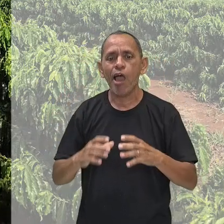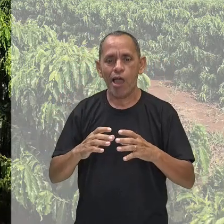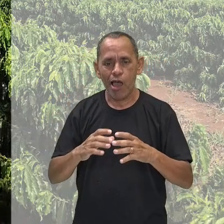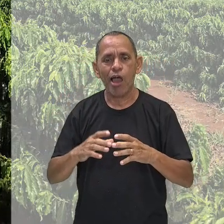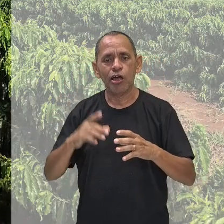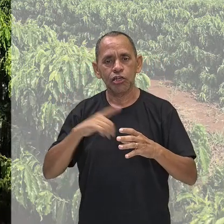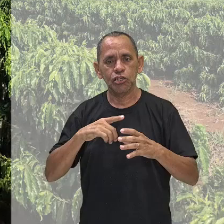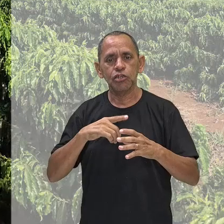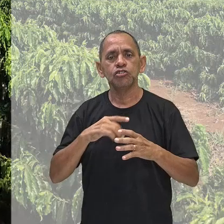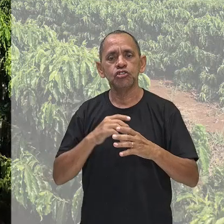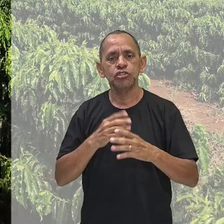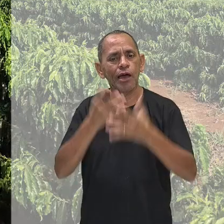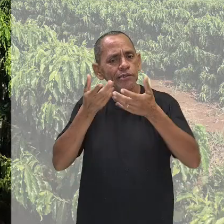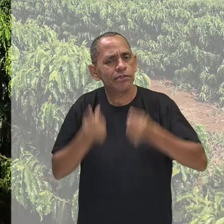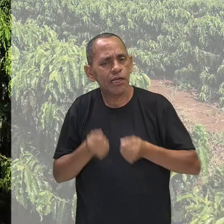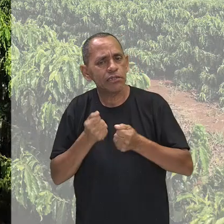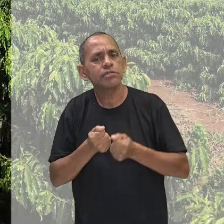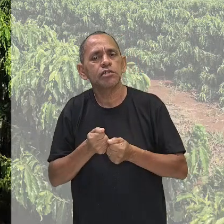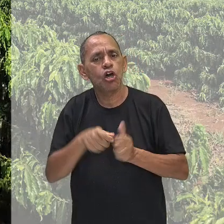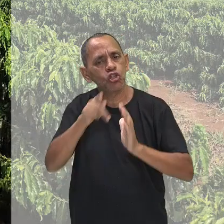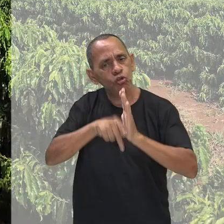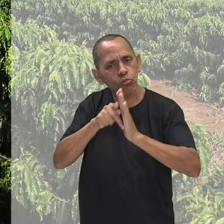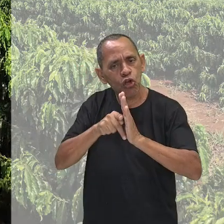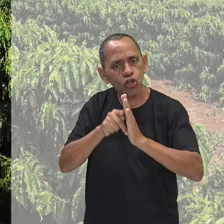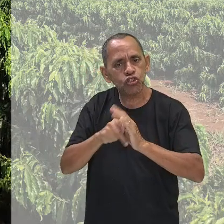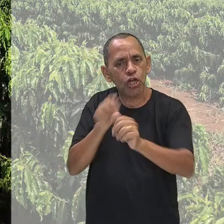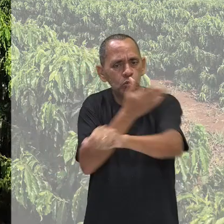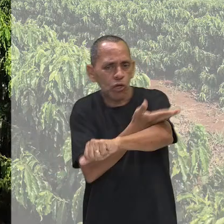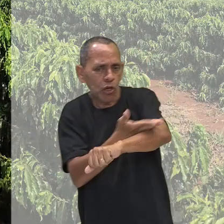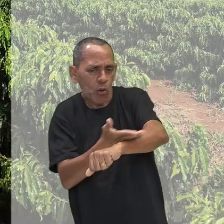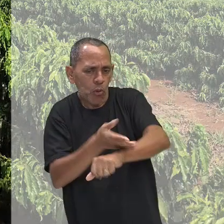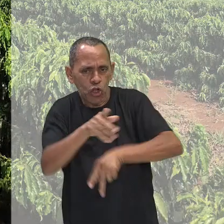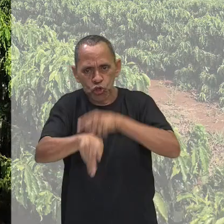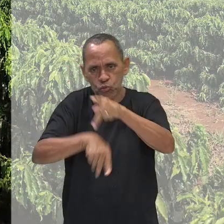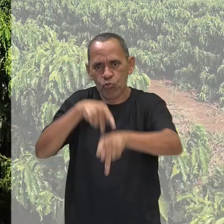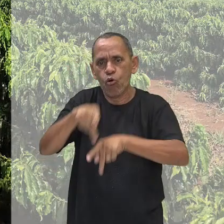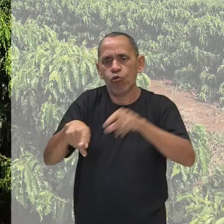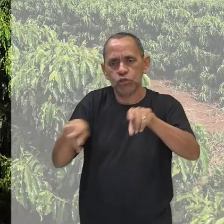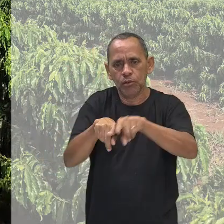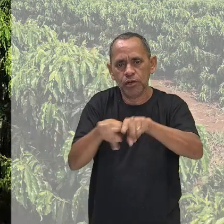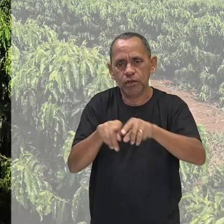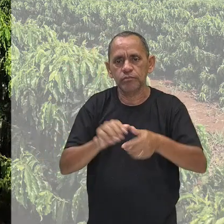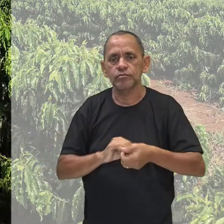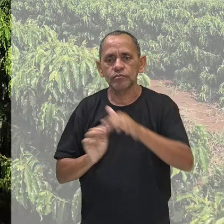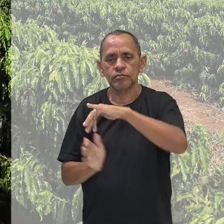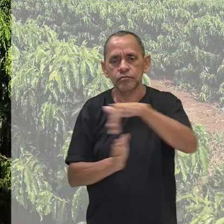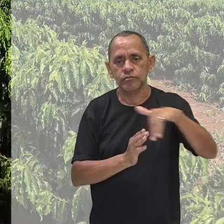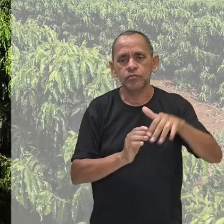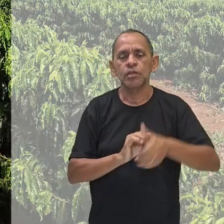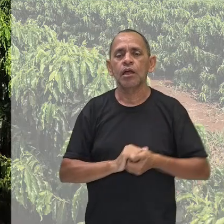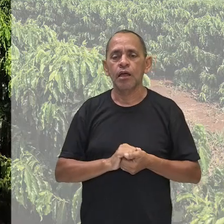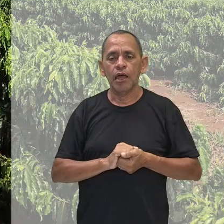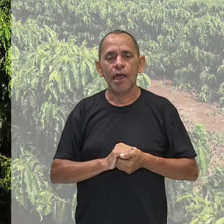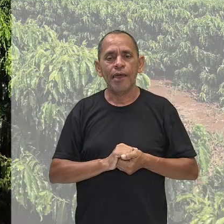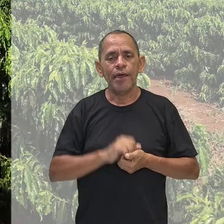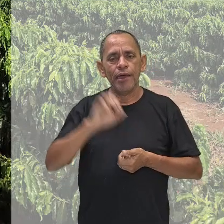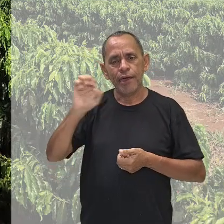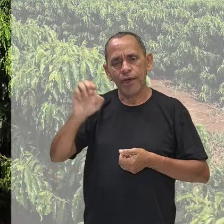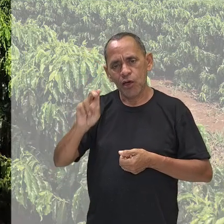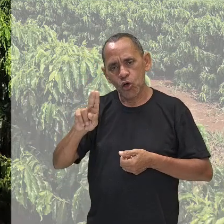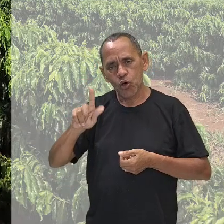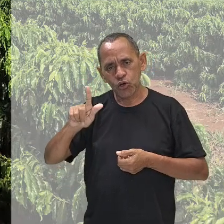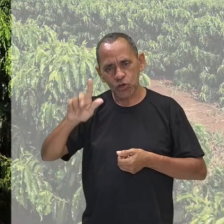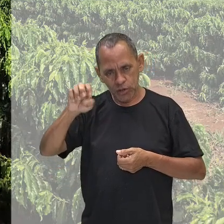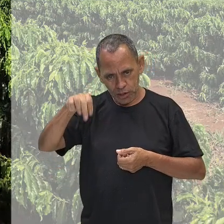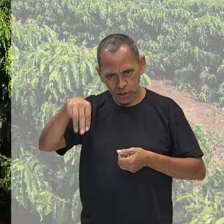projeto de branqueamento da população, tá, gente? Gente, a eugenia, essa ideia de branqueamento,